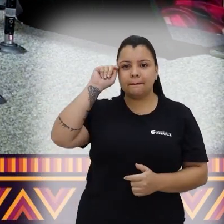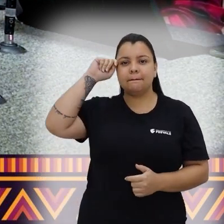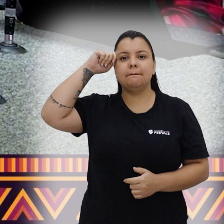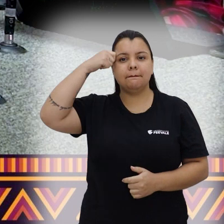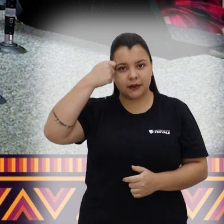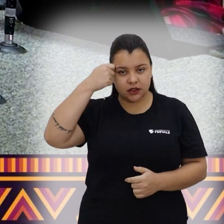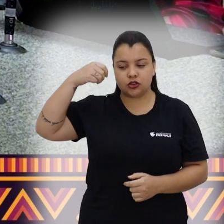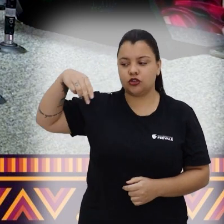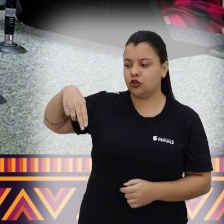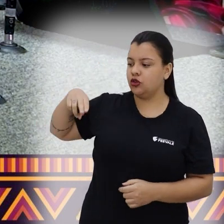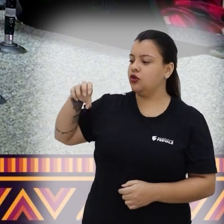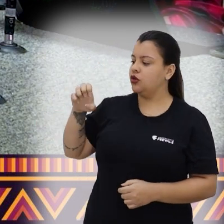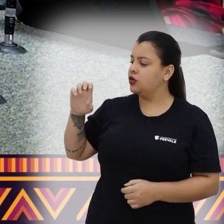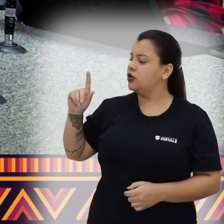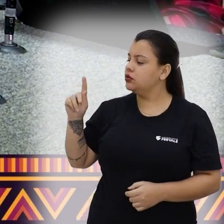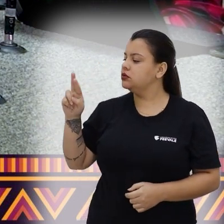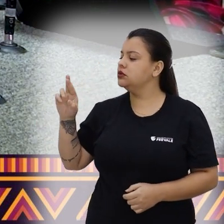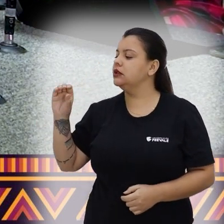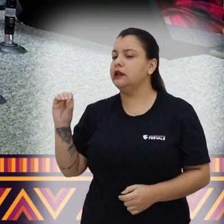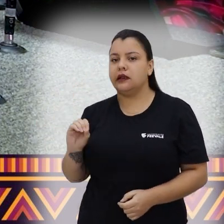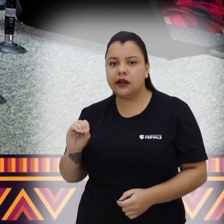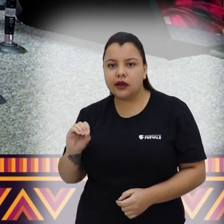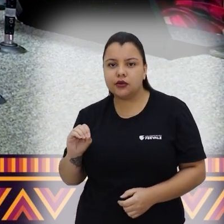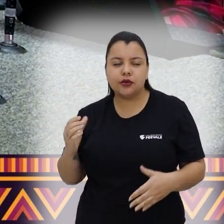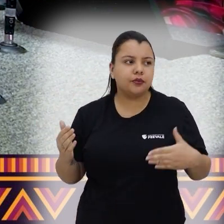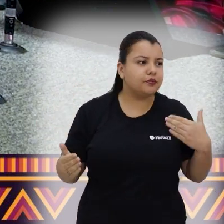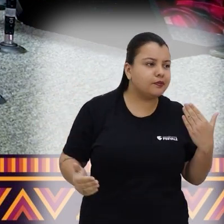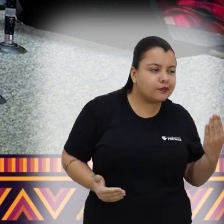preto, negro, ser preto, ser negro.